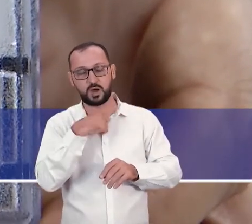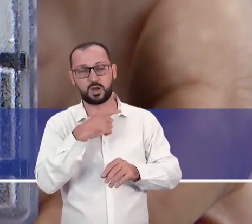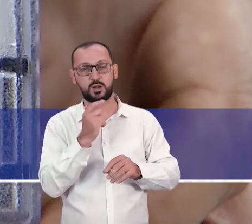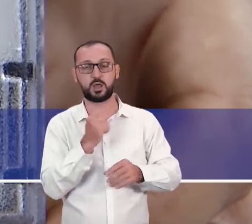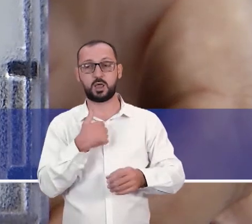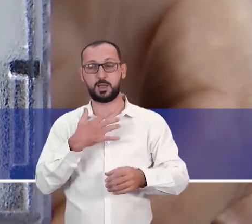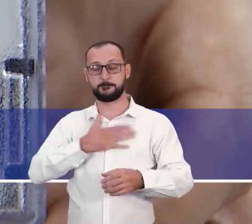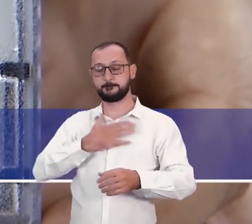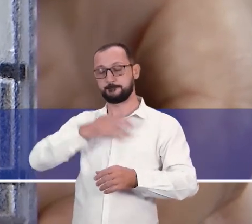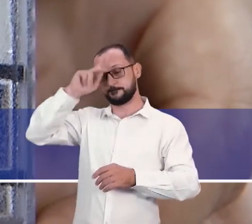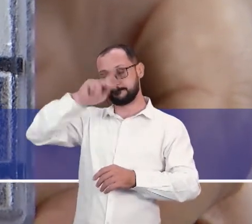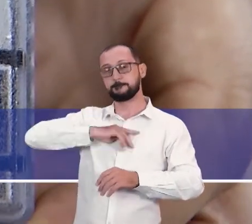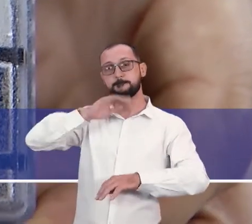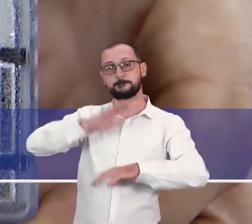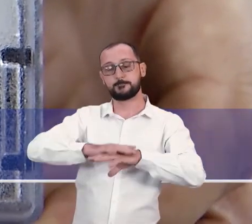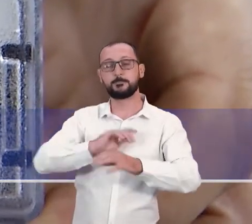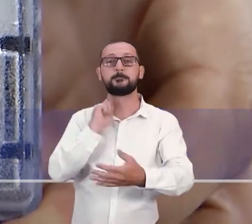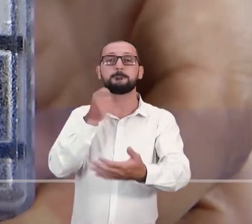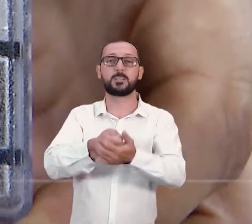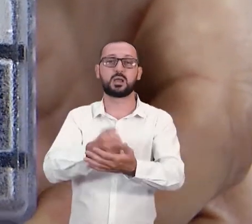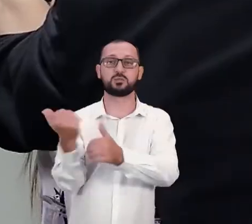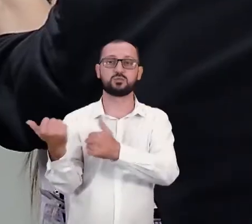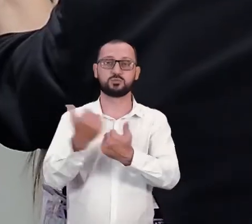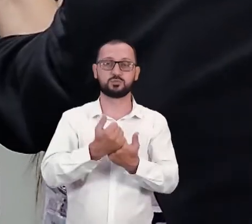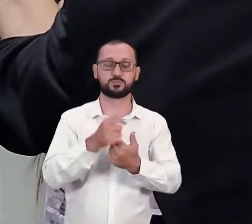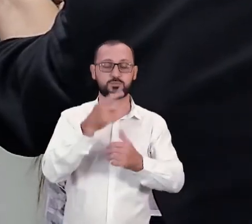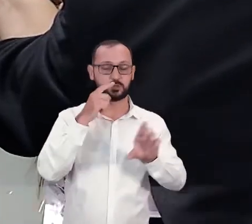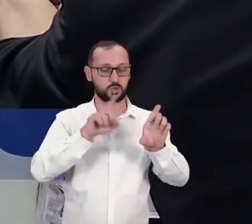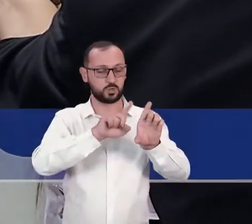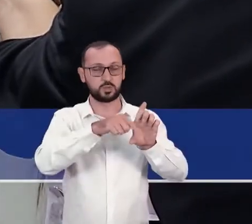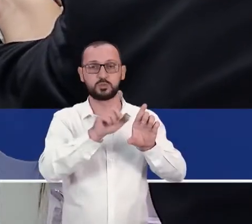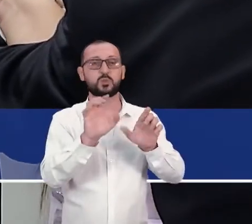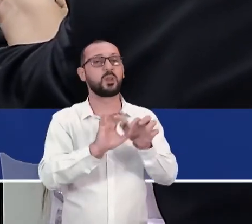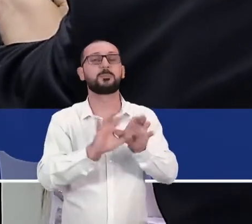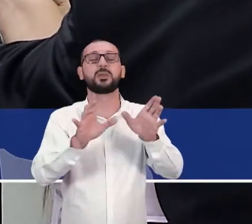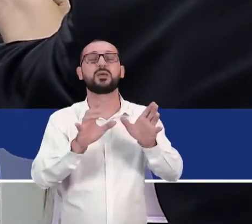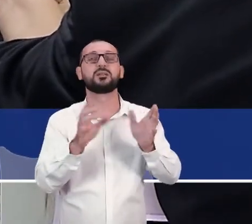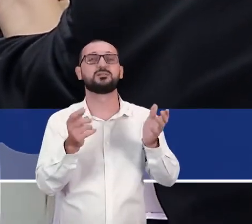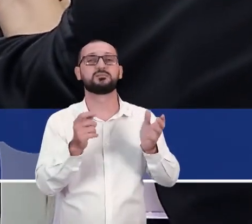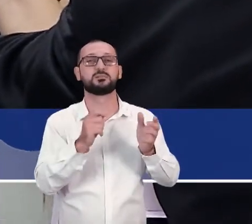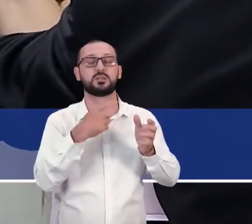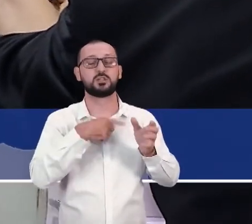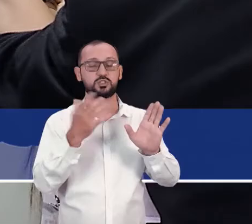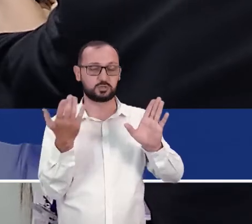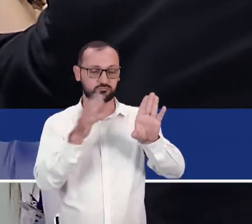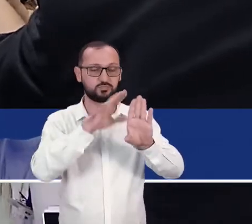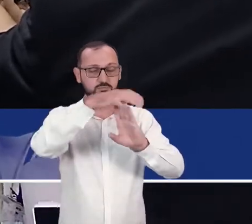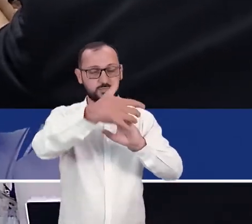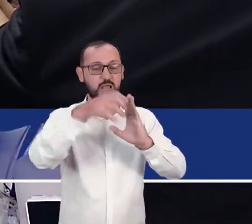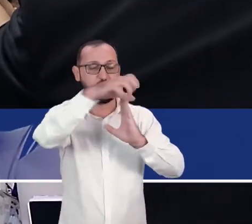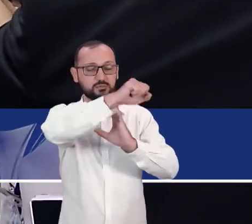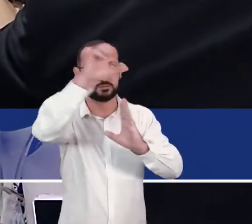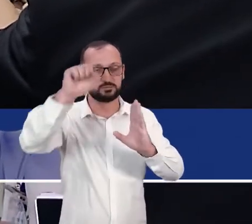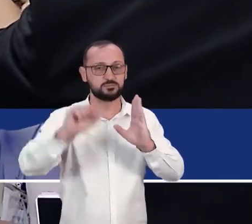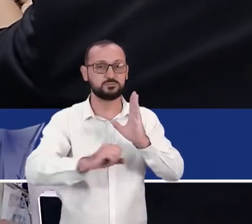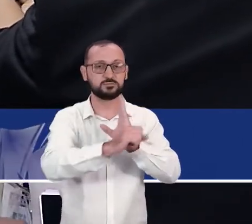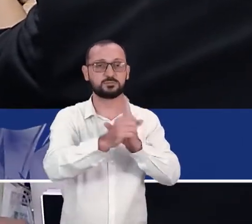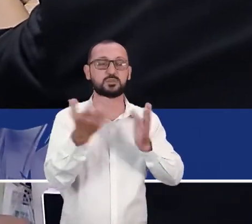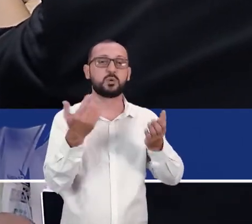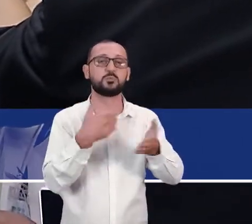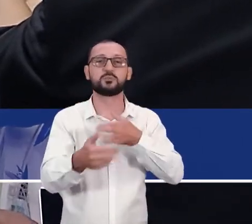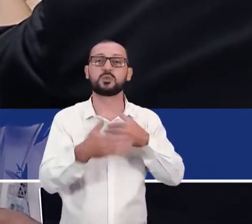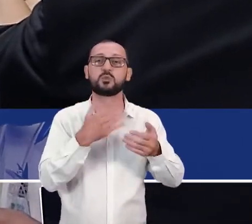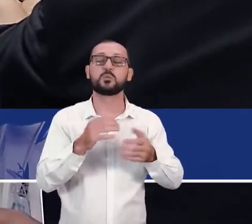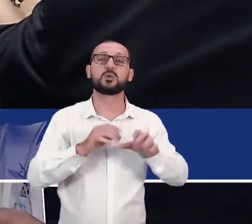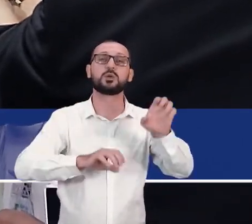no equipamento, sua revisão é paga pela Energisa. O medidor eletrônico, ele não permite a abertura, ele é um equipamento selado.